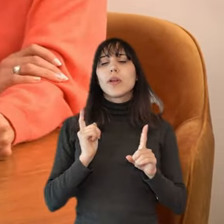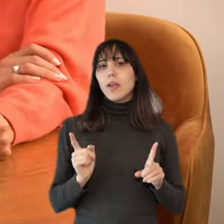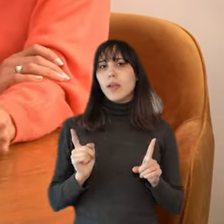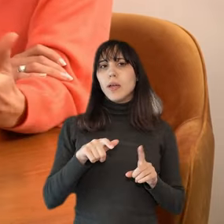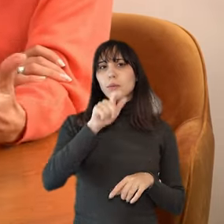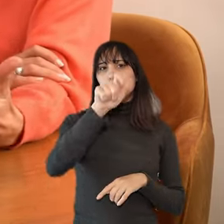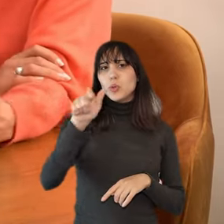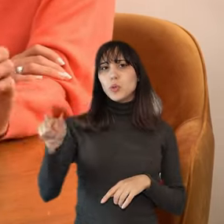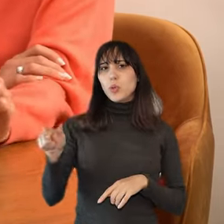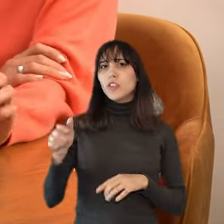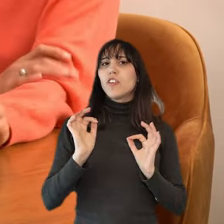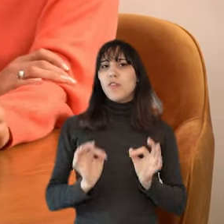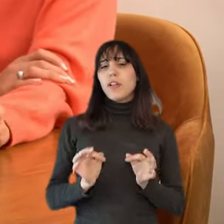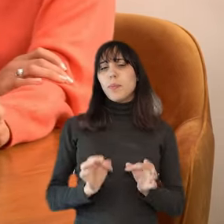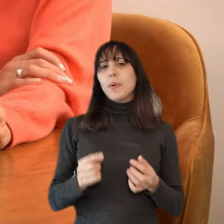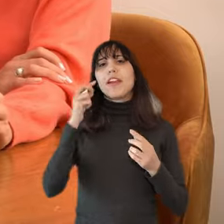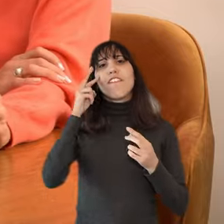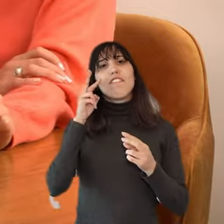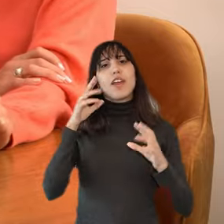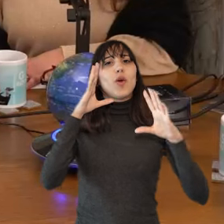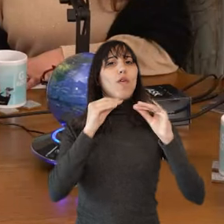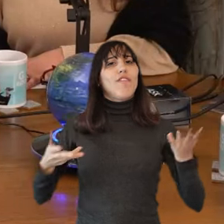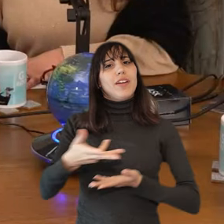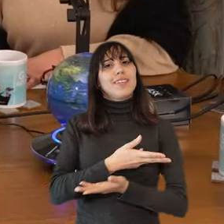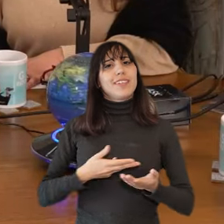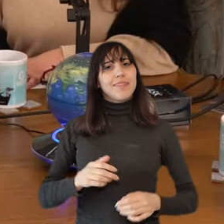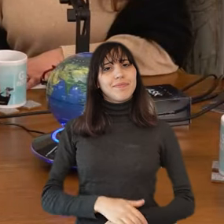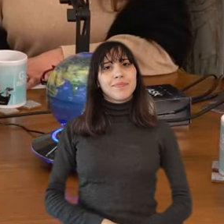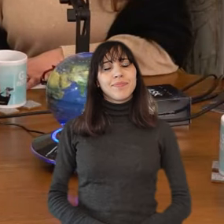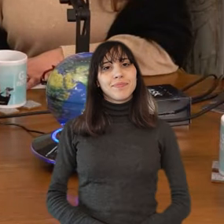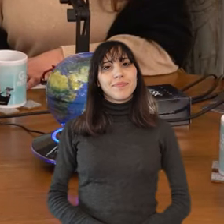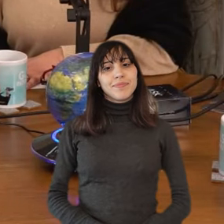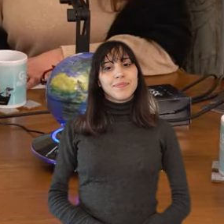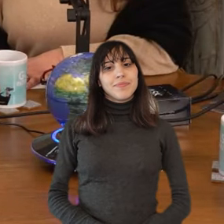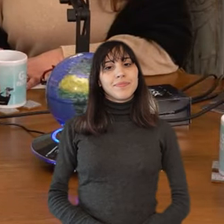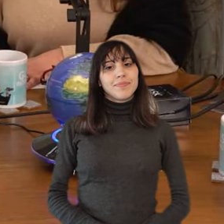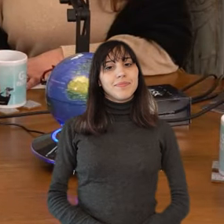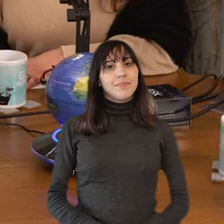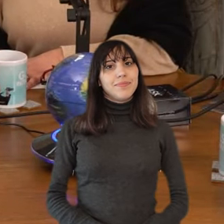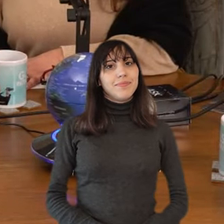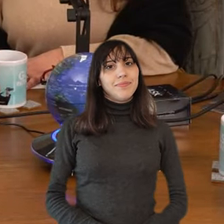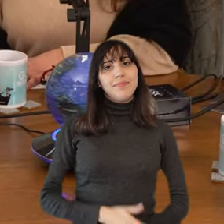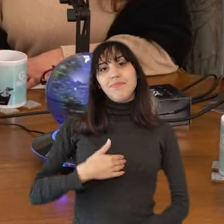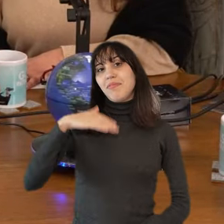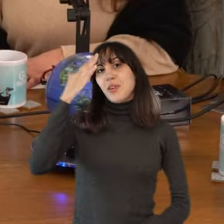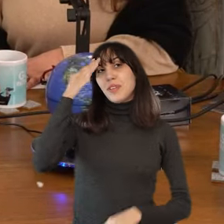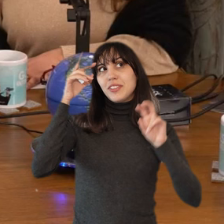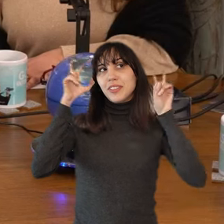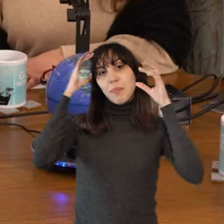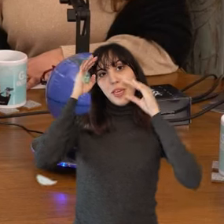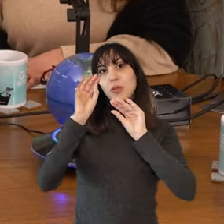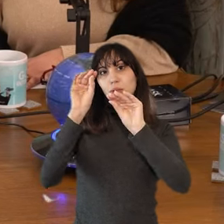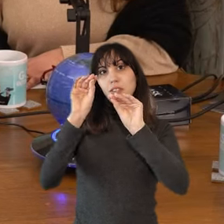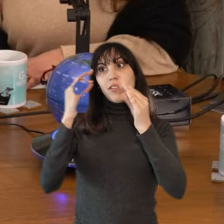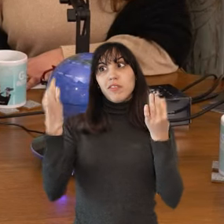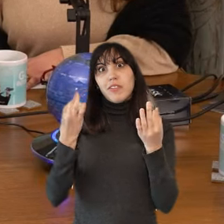pessoas devem assistir à conversa que vamos ter aqui ora eh eu acho que é a educação é um tema sempre muito